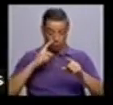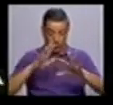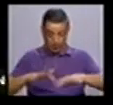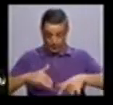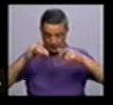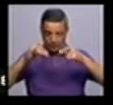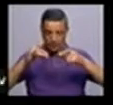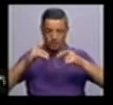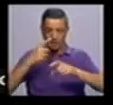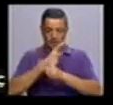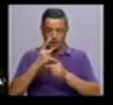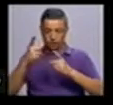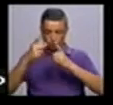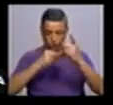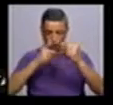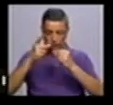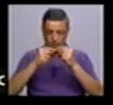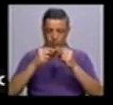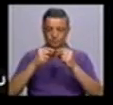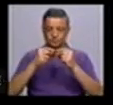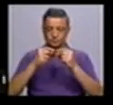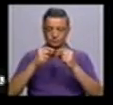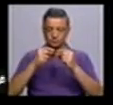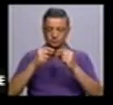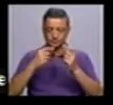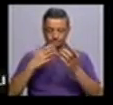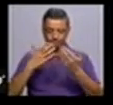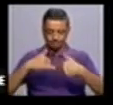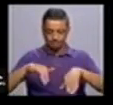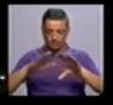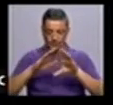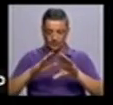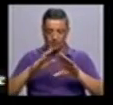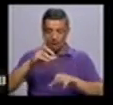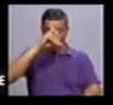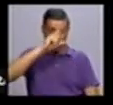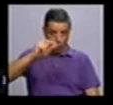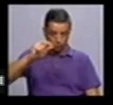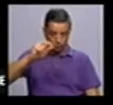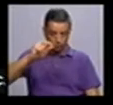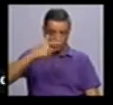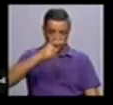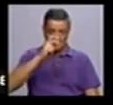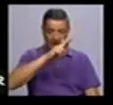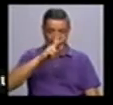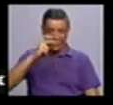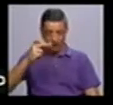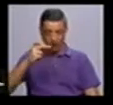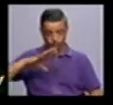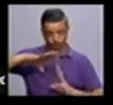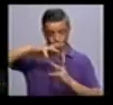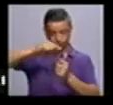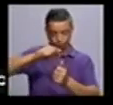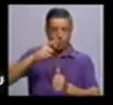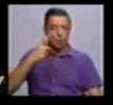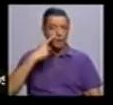diminuição de brilho intrínseco das estrelas com o brilho aparente, ou seja, à distância da Terra destas estrelas, então conseguem